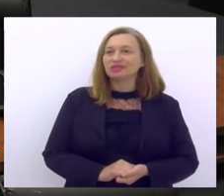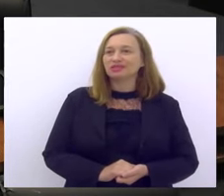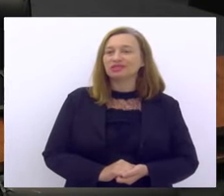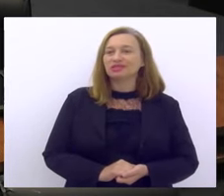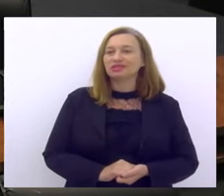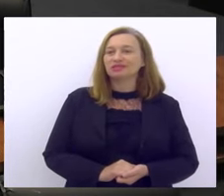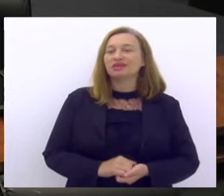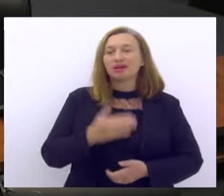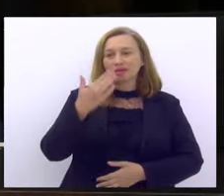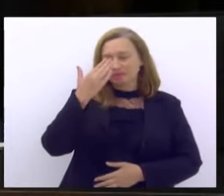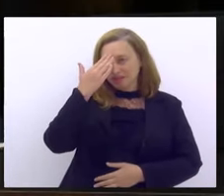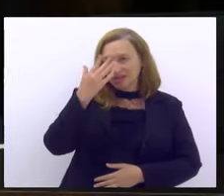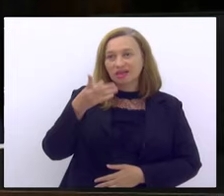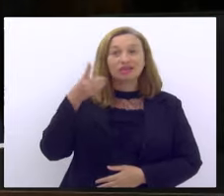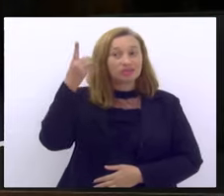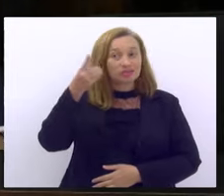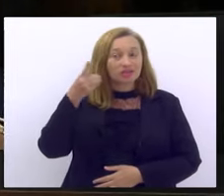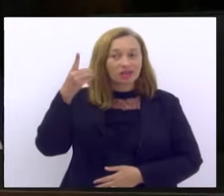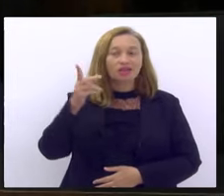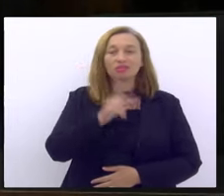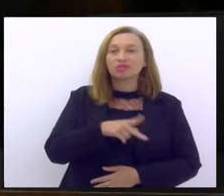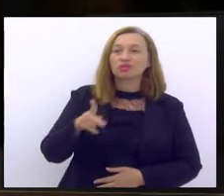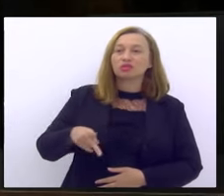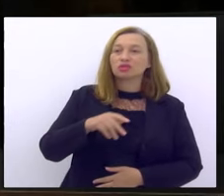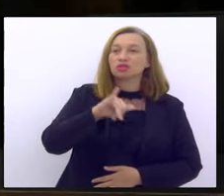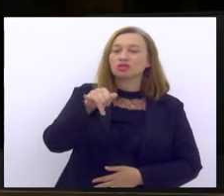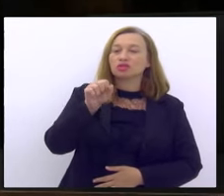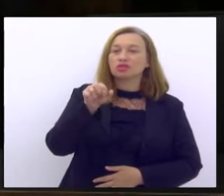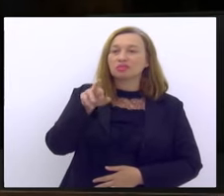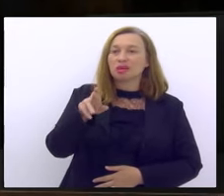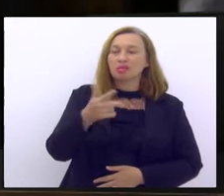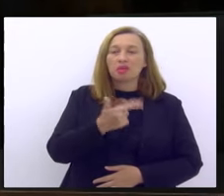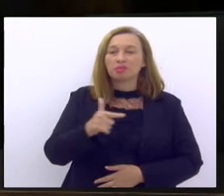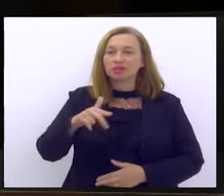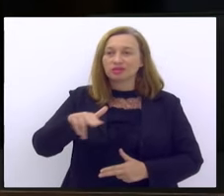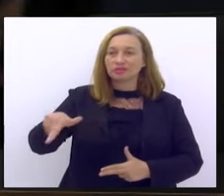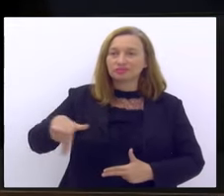Obrigado, deputado professor Josemar. Não havendo